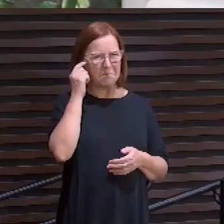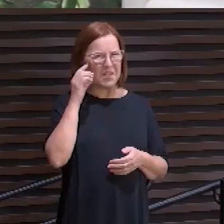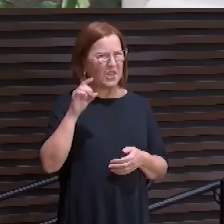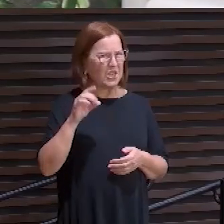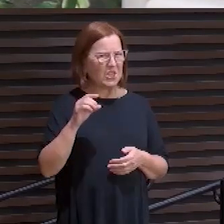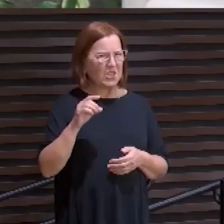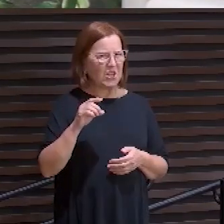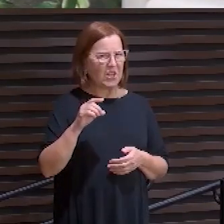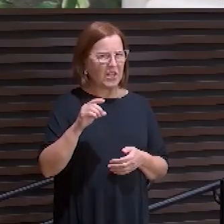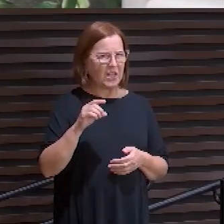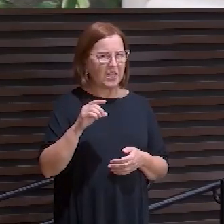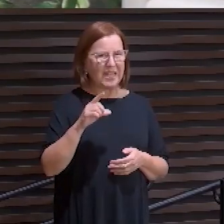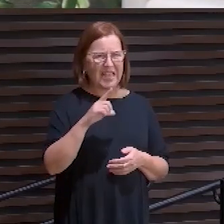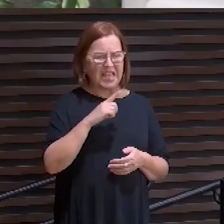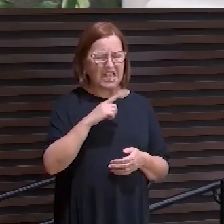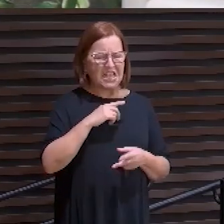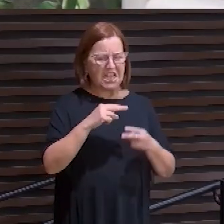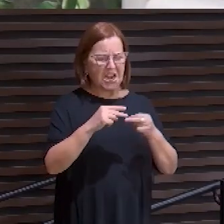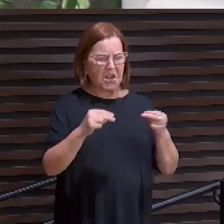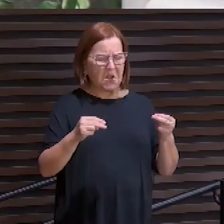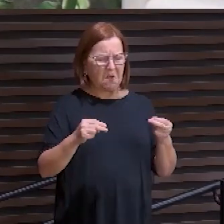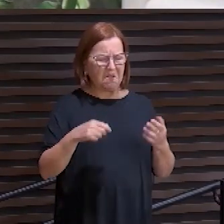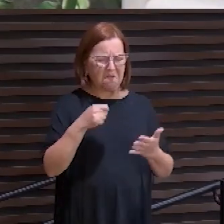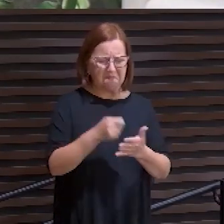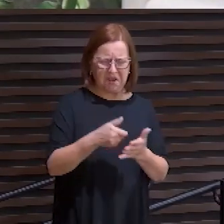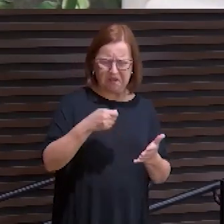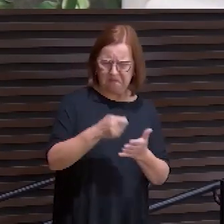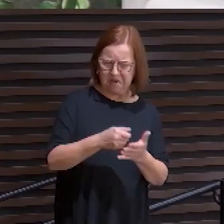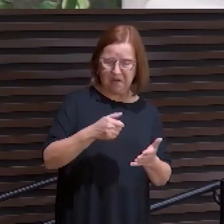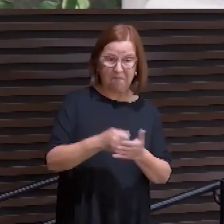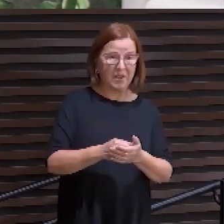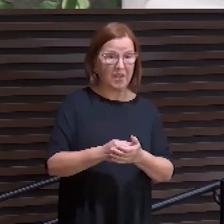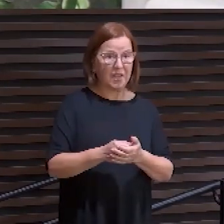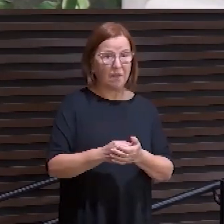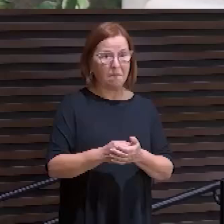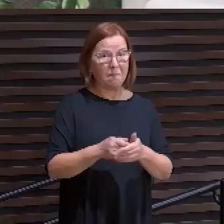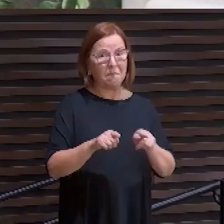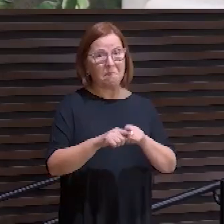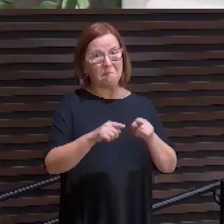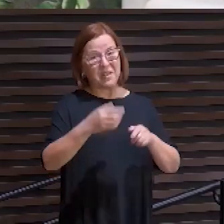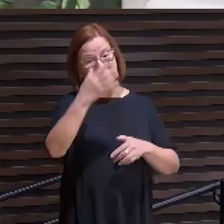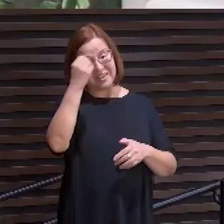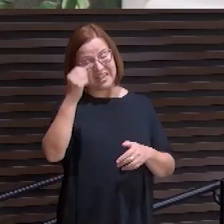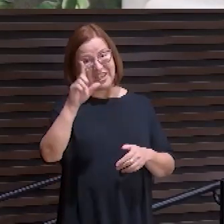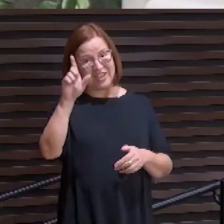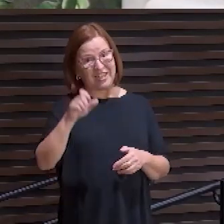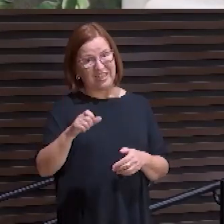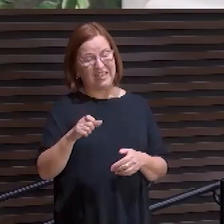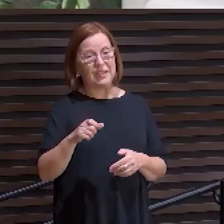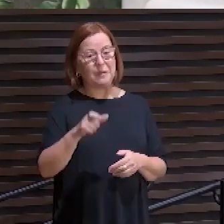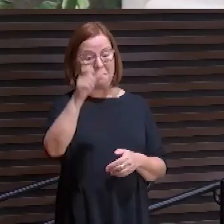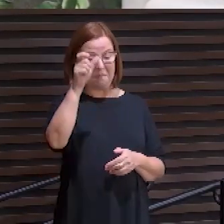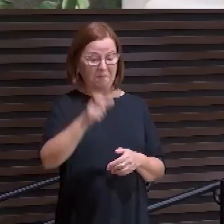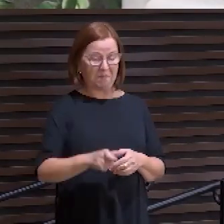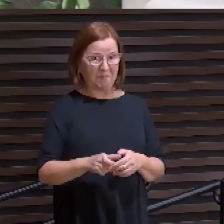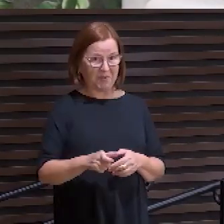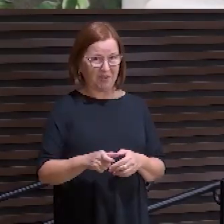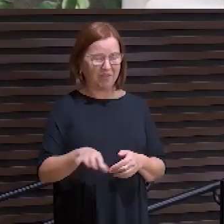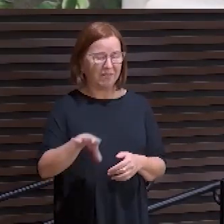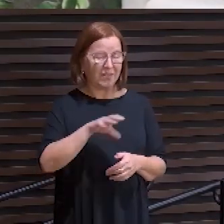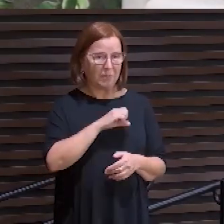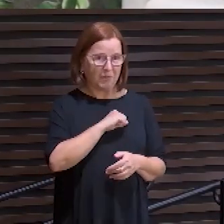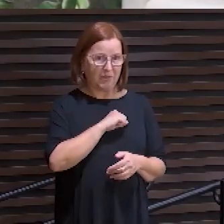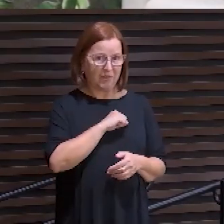do que em ser o tipo certo de gente amorosa. Com isso, perdemos